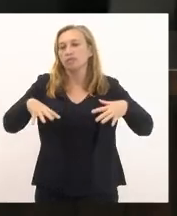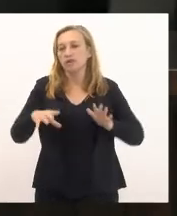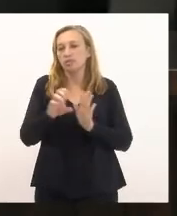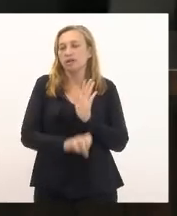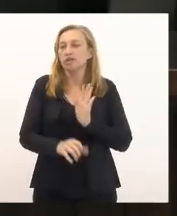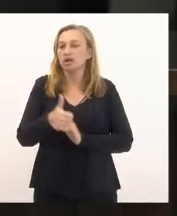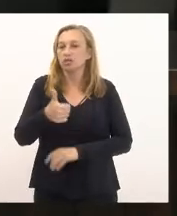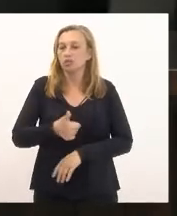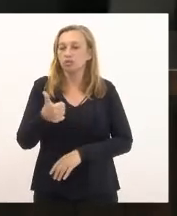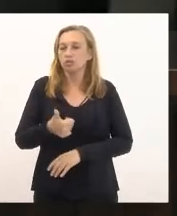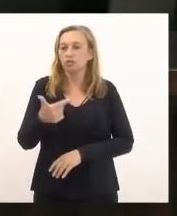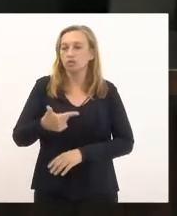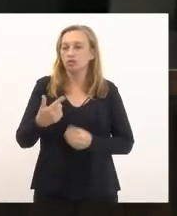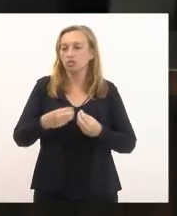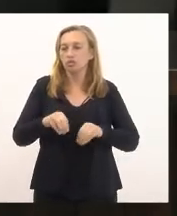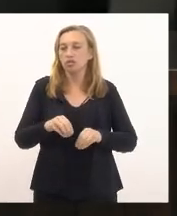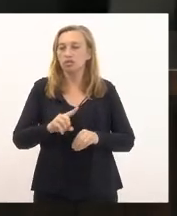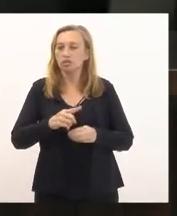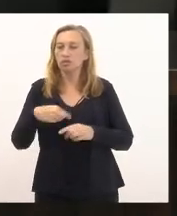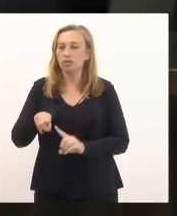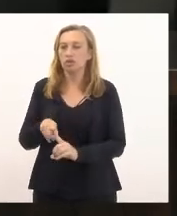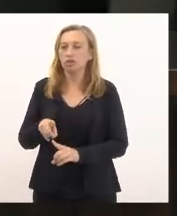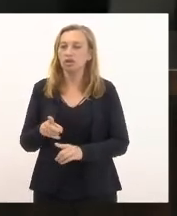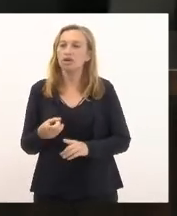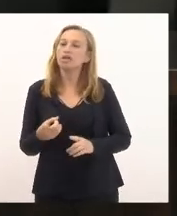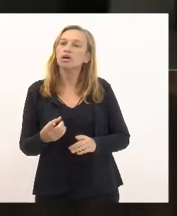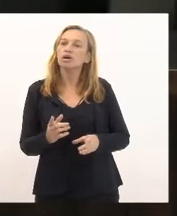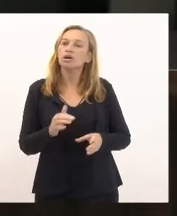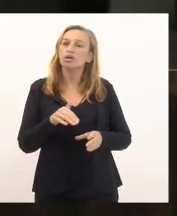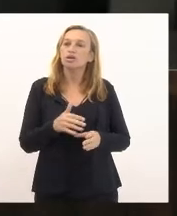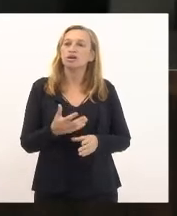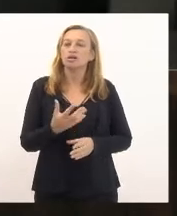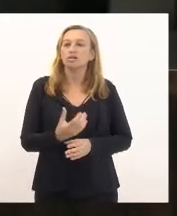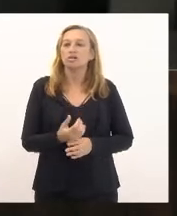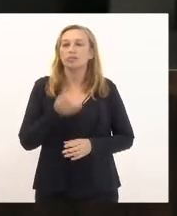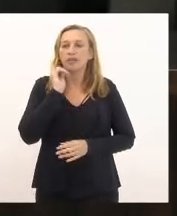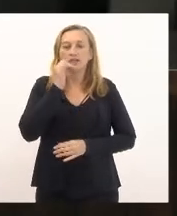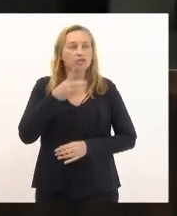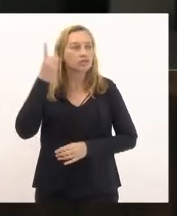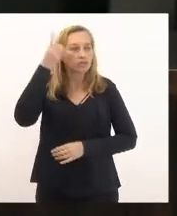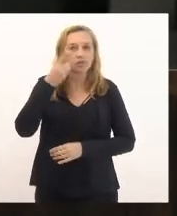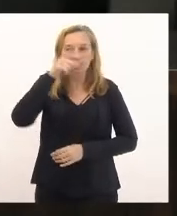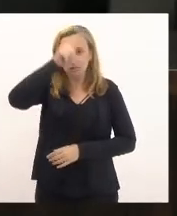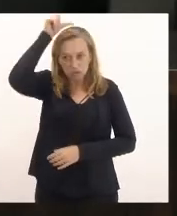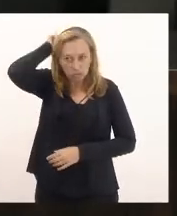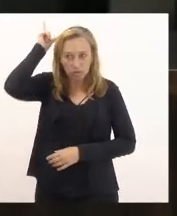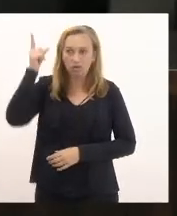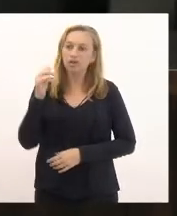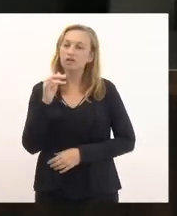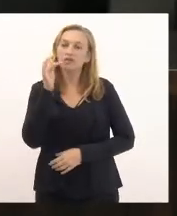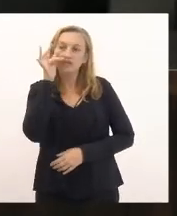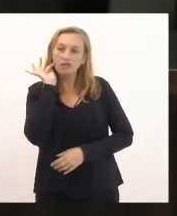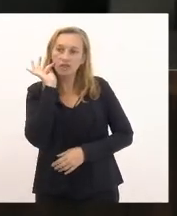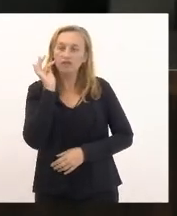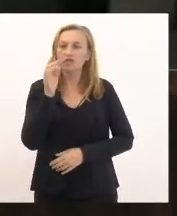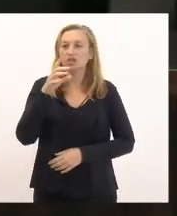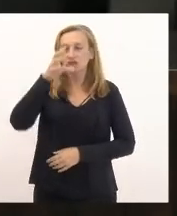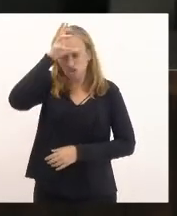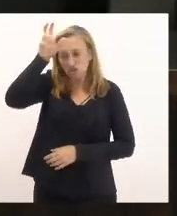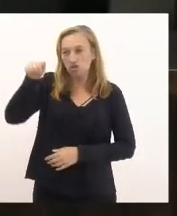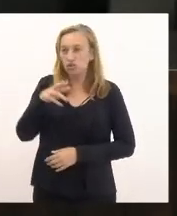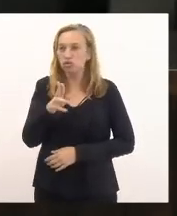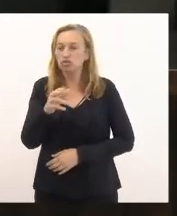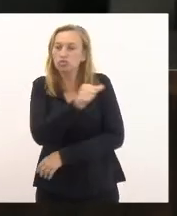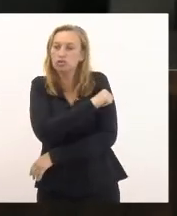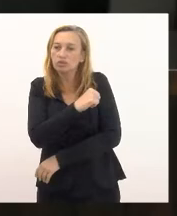dos direitos humanos e cidadania favorável à emenda 2, contrário à emenda 1. Relatores, deputado Luiz Paulo, Flávio Serafim, Tia Ju, enfermeira Rejane,